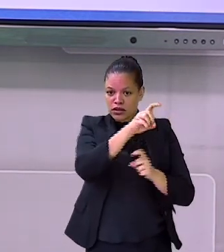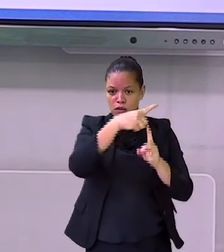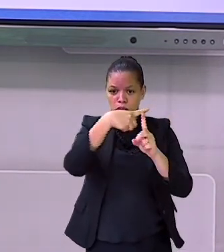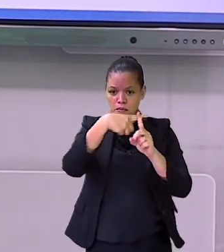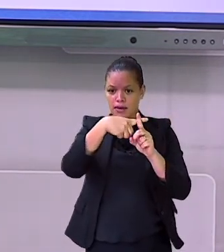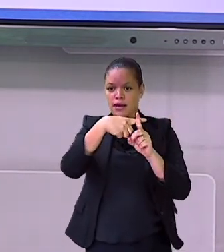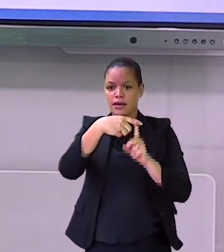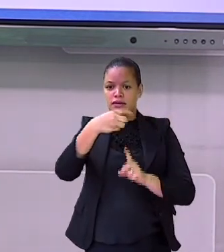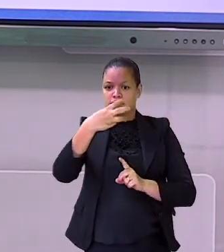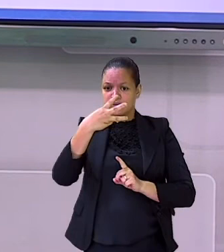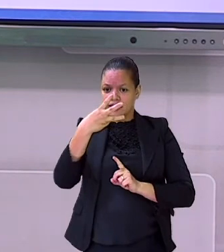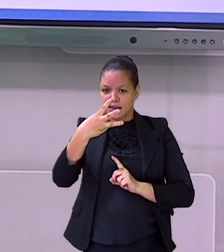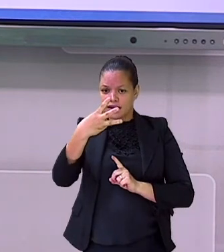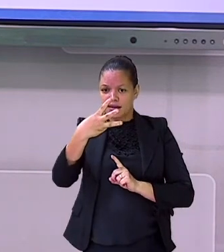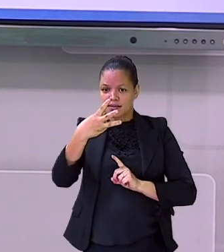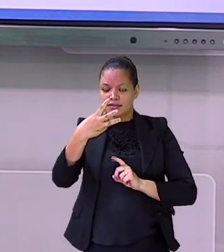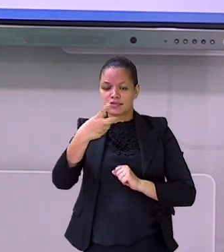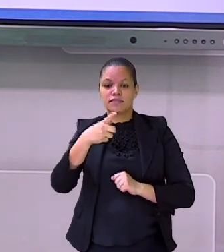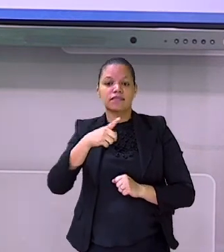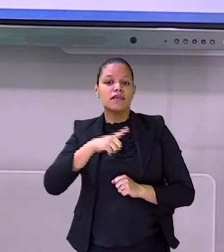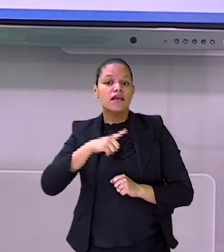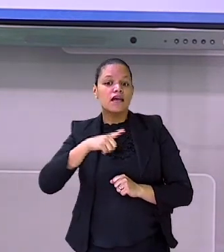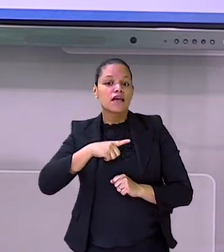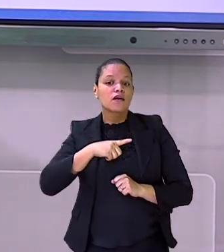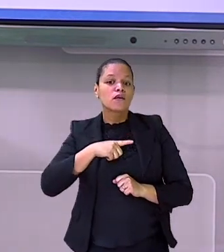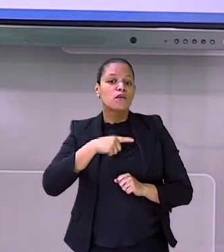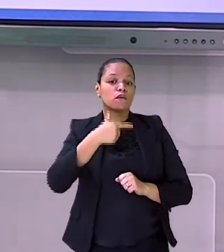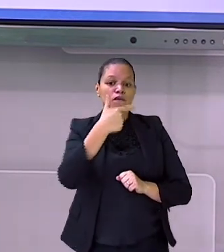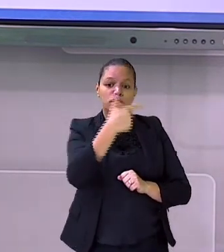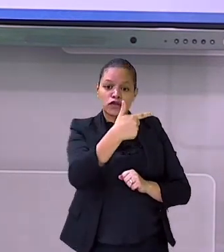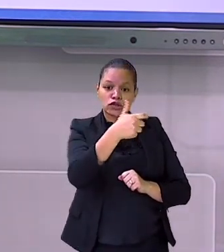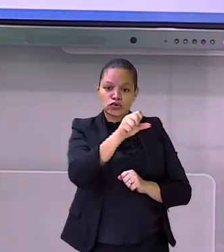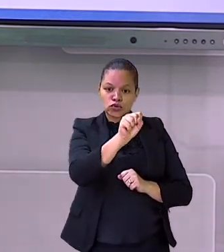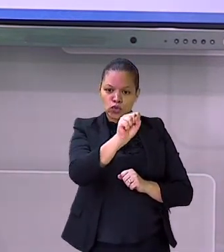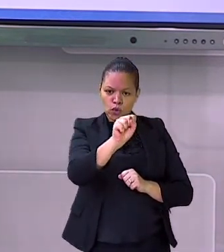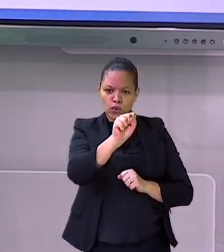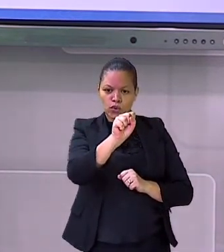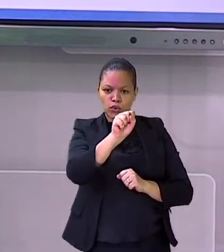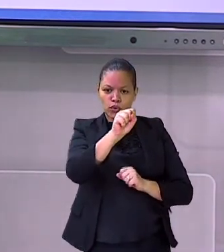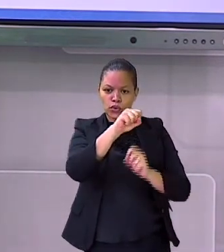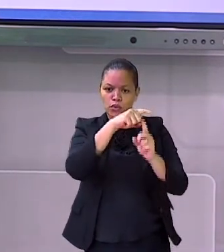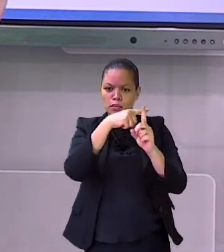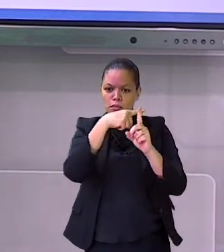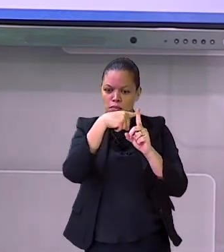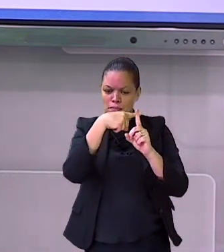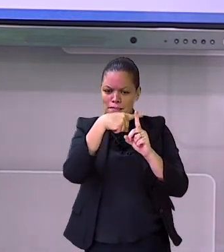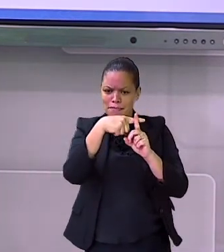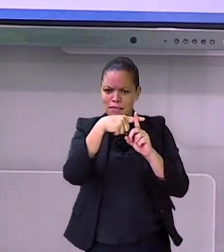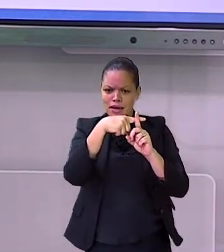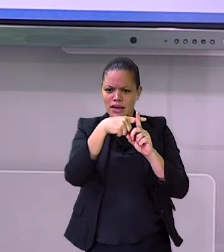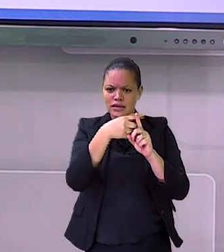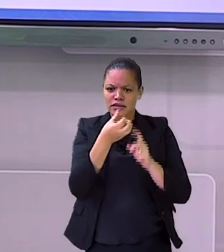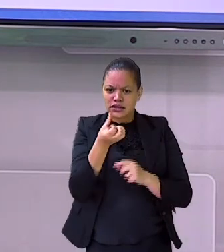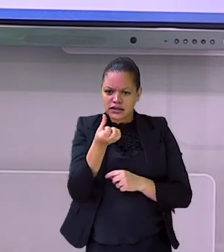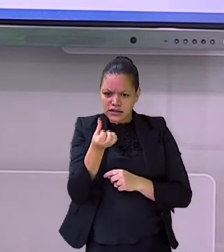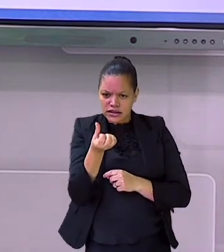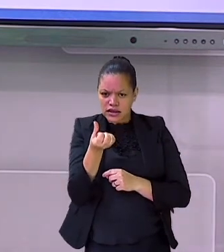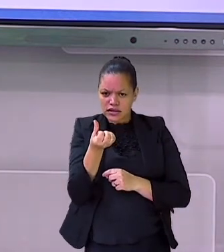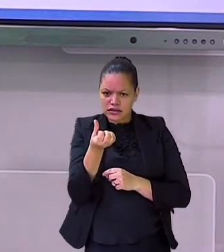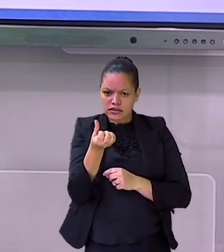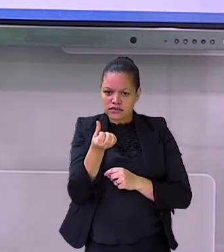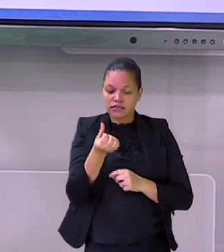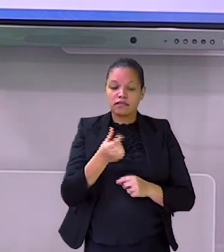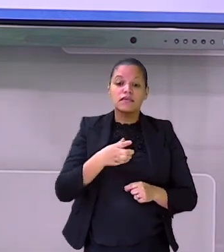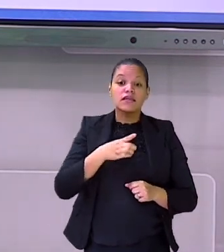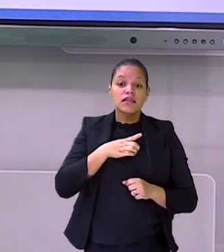26, 27, 28. E 28 mais 6,